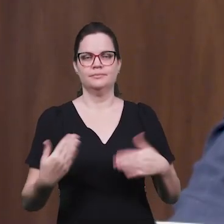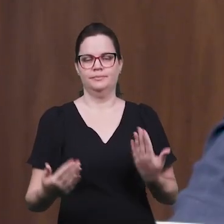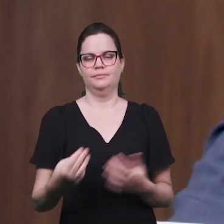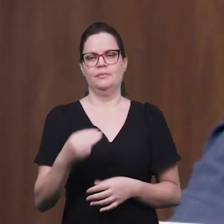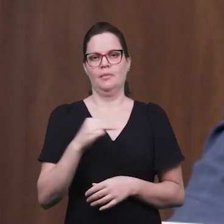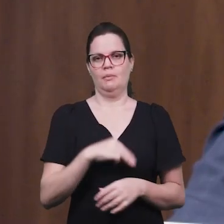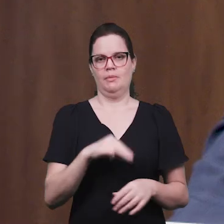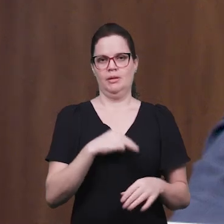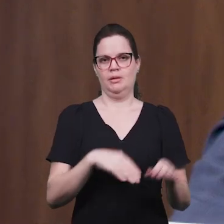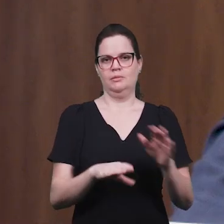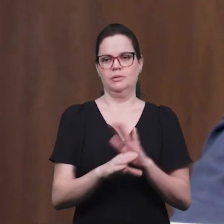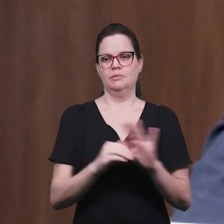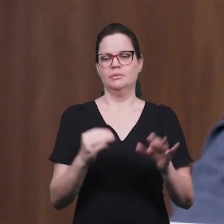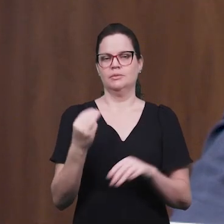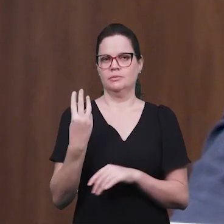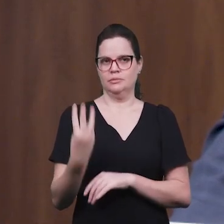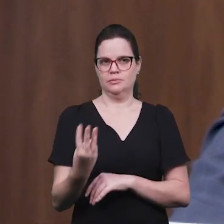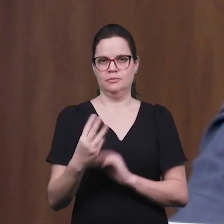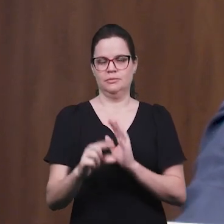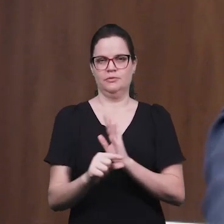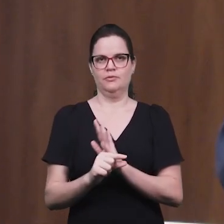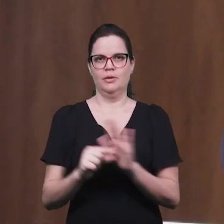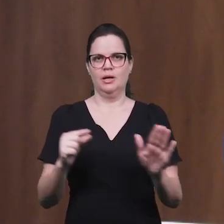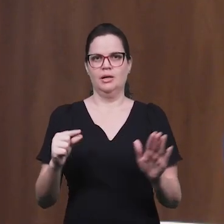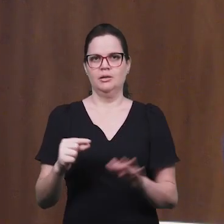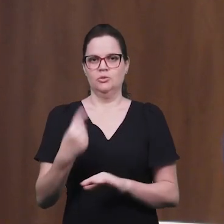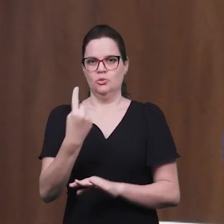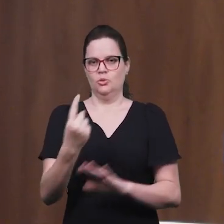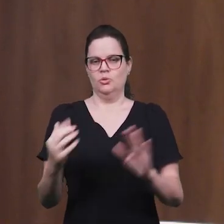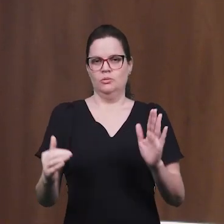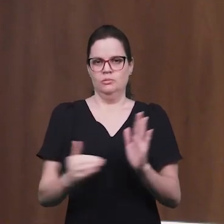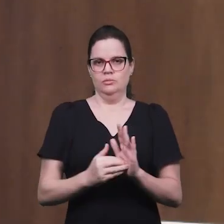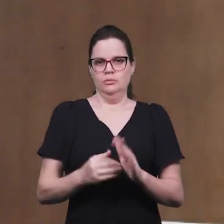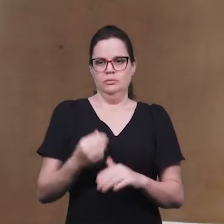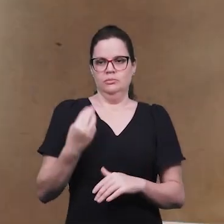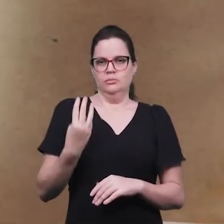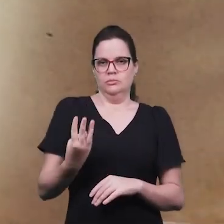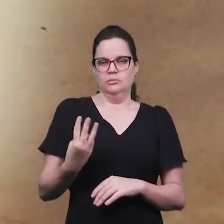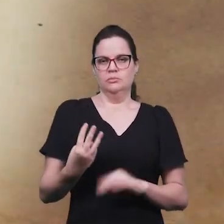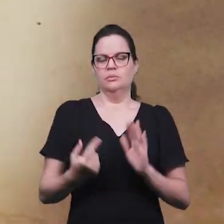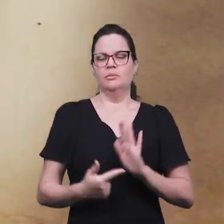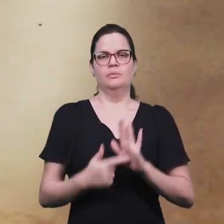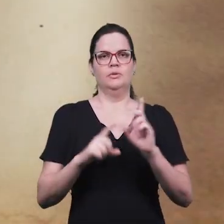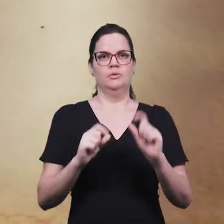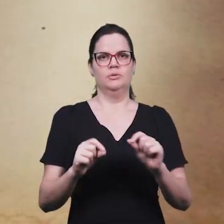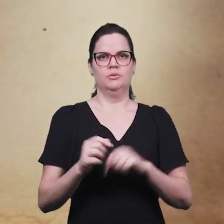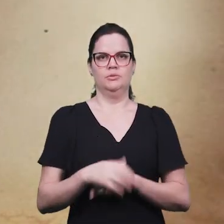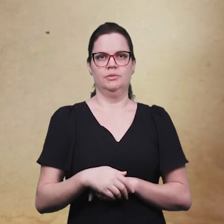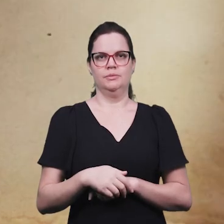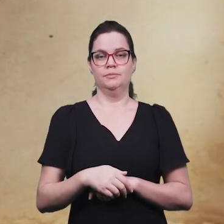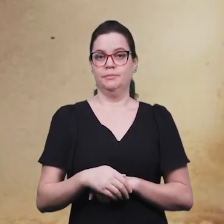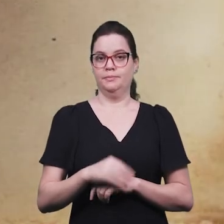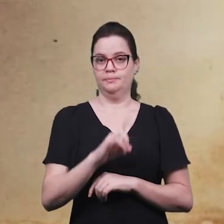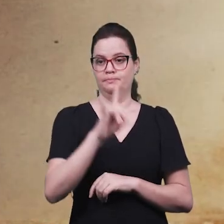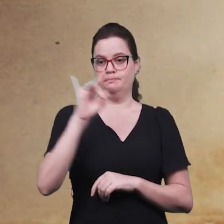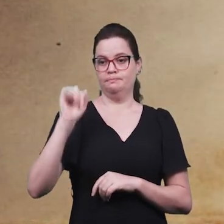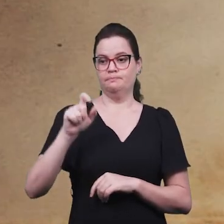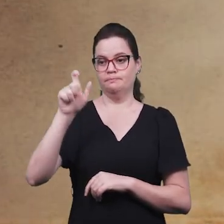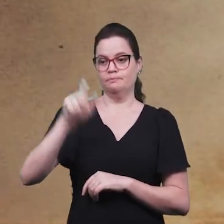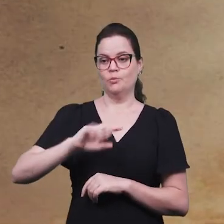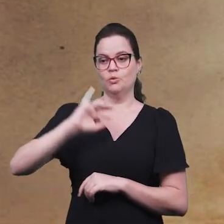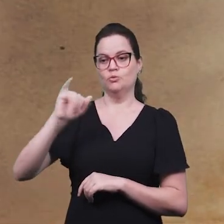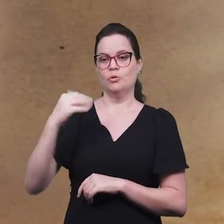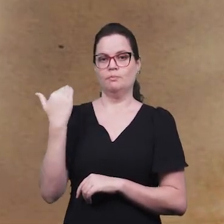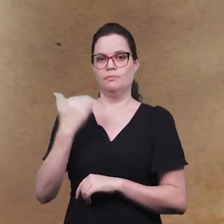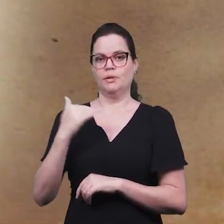Mateus, no capítulo 3, no verso de 1 a 3, assim: naqueles dias apareceu João